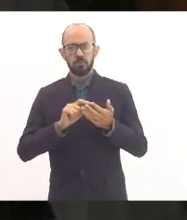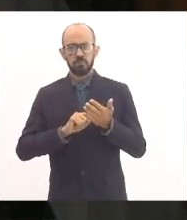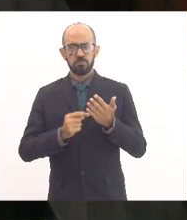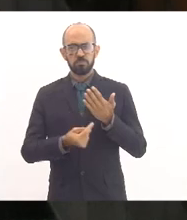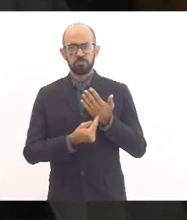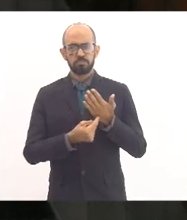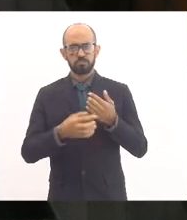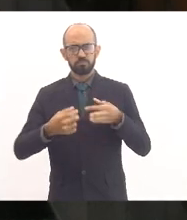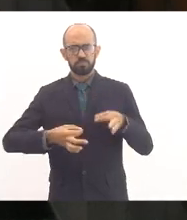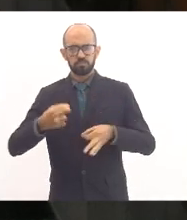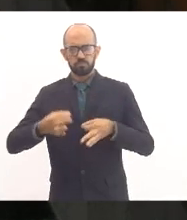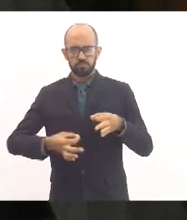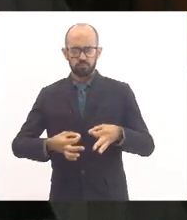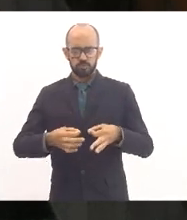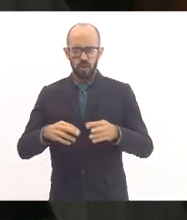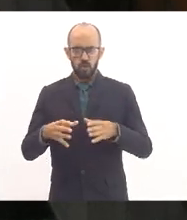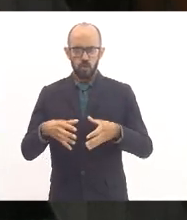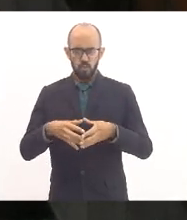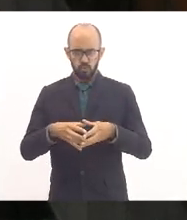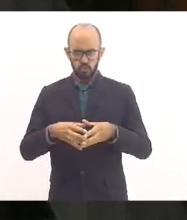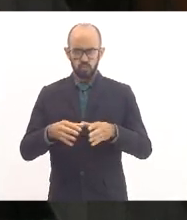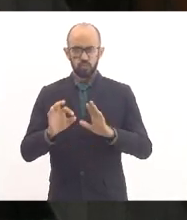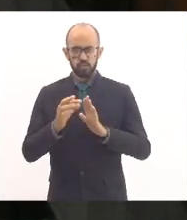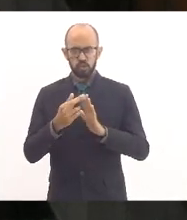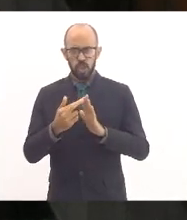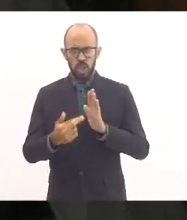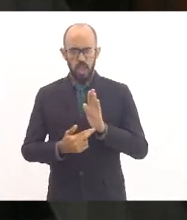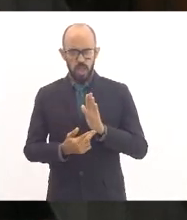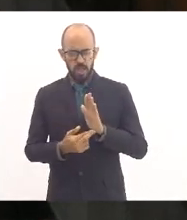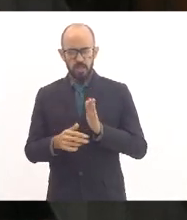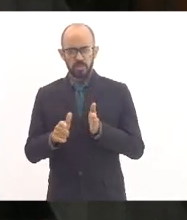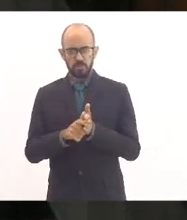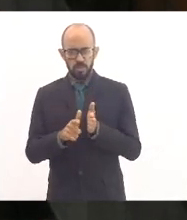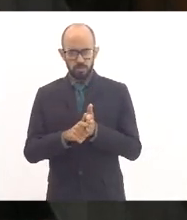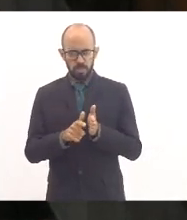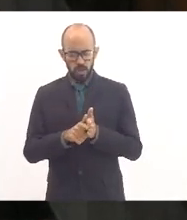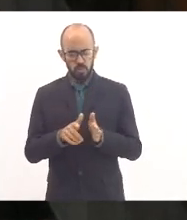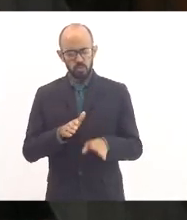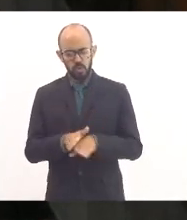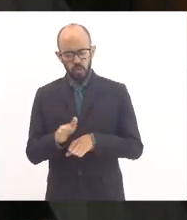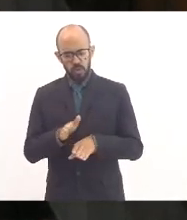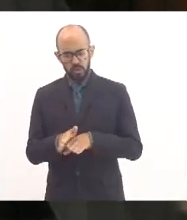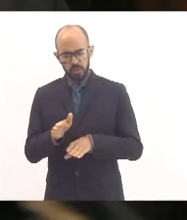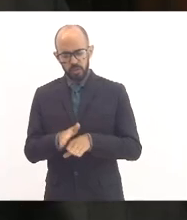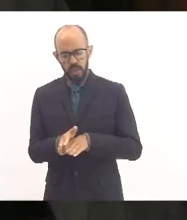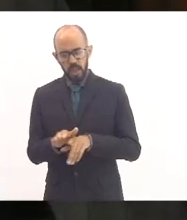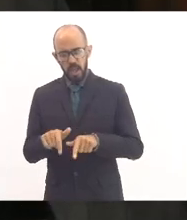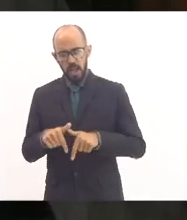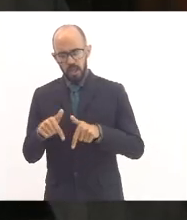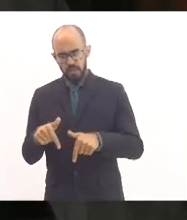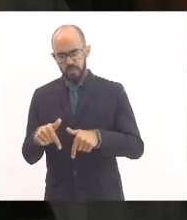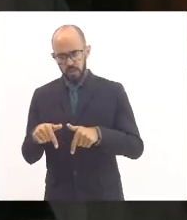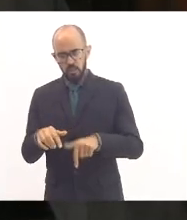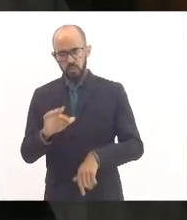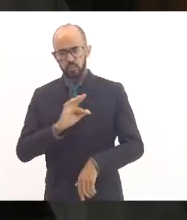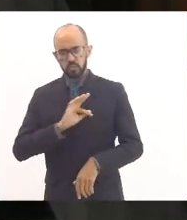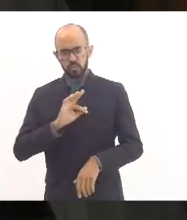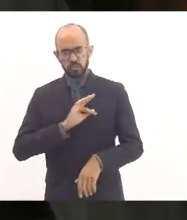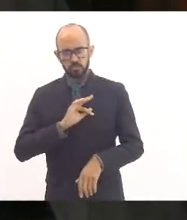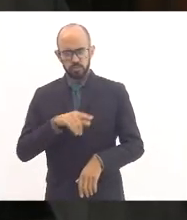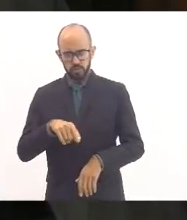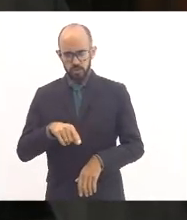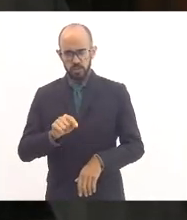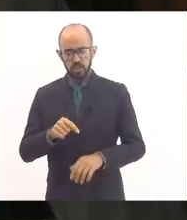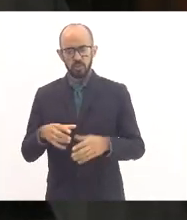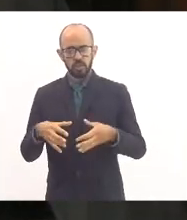ela é um conjunto de regras no papel e que norteiam a ação dos seus agentes a partir desse conjunto